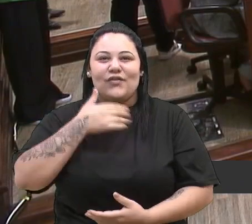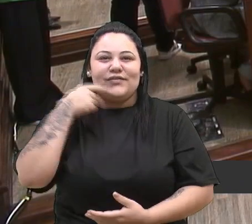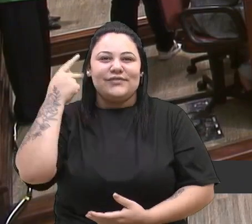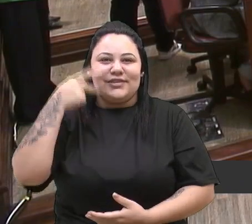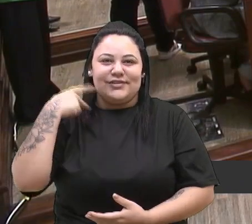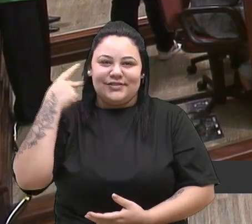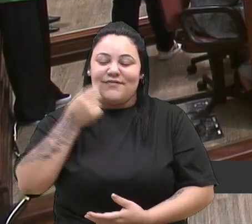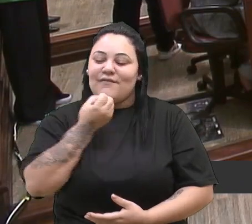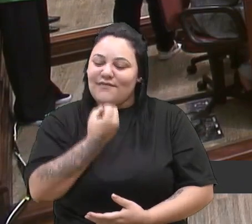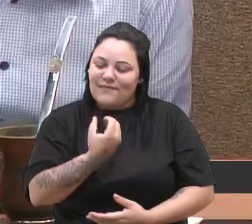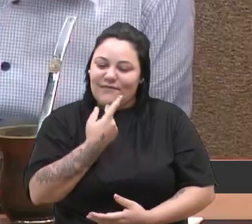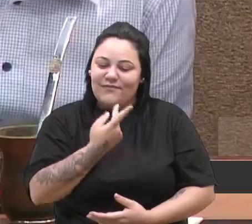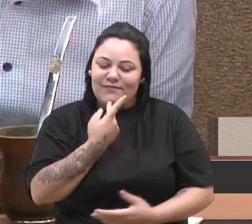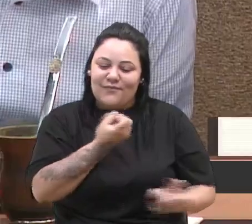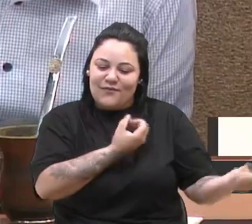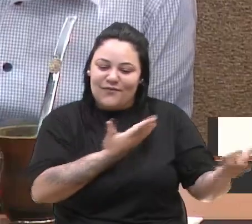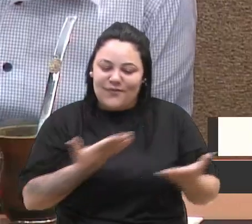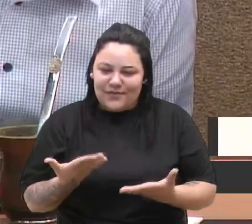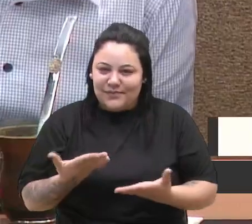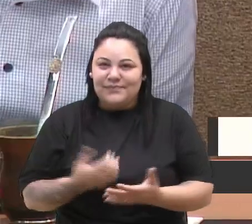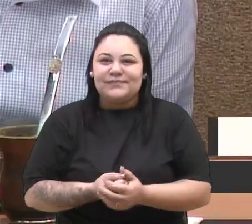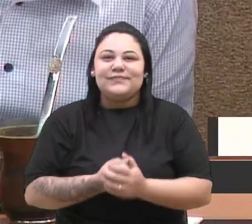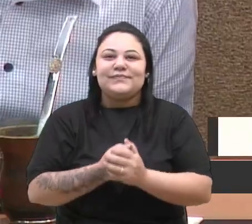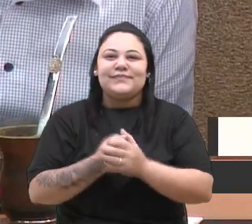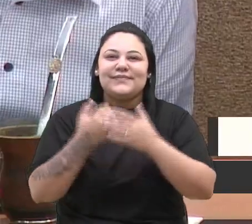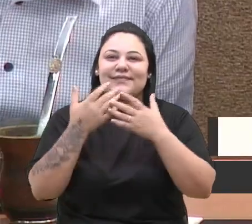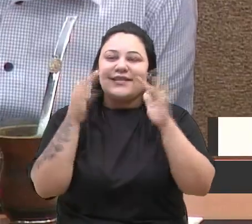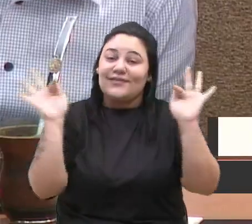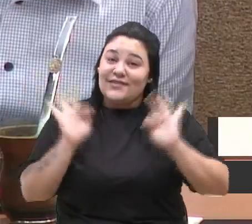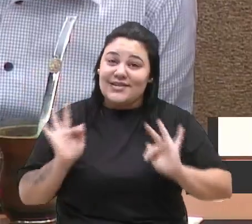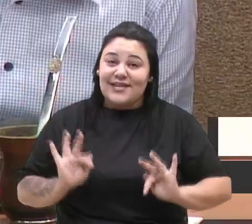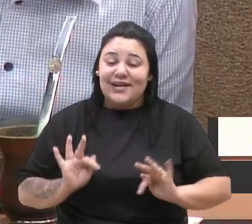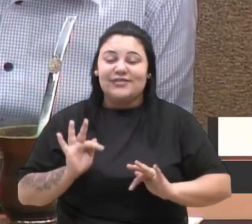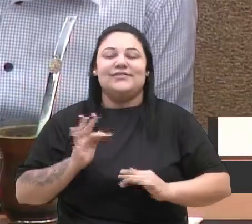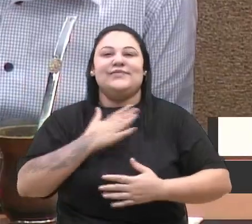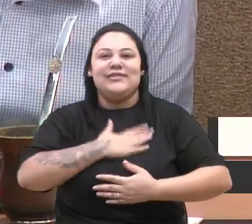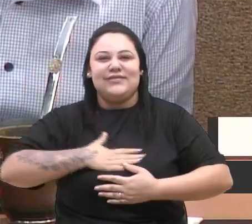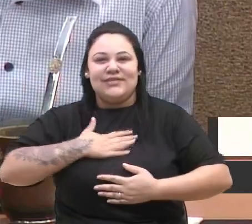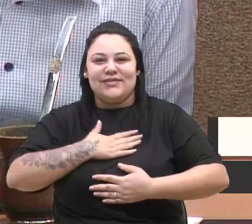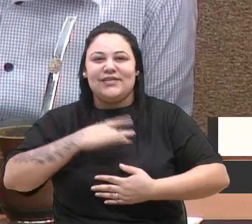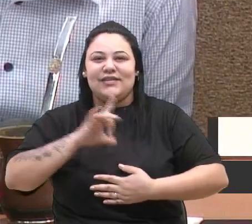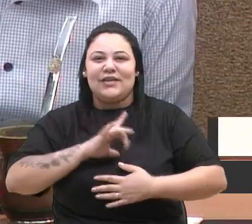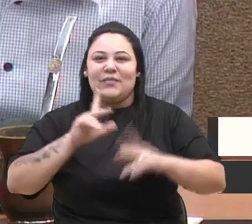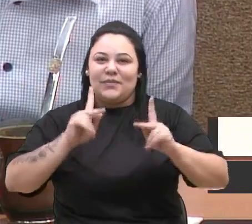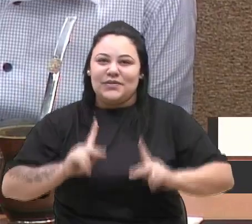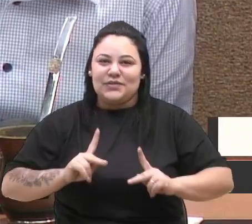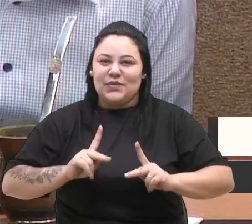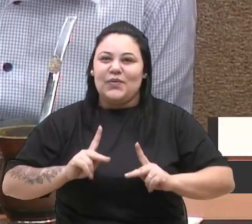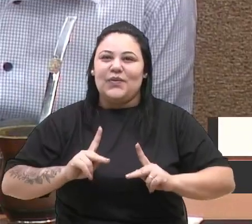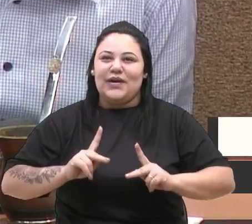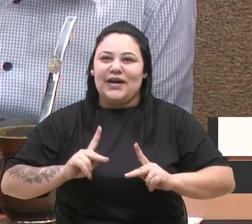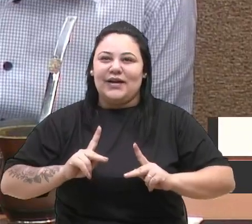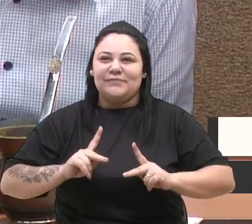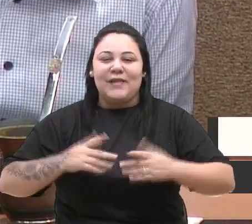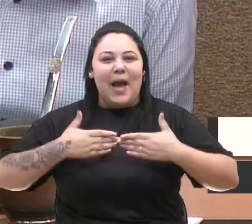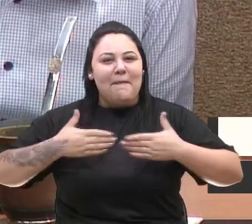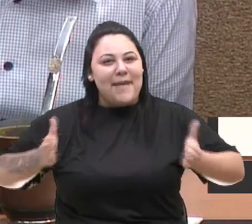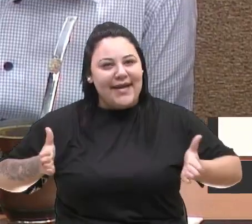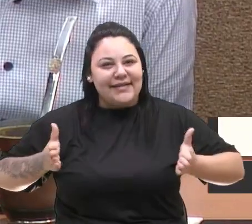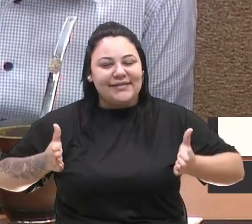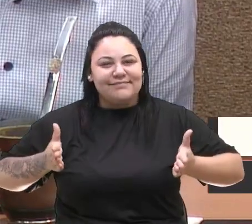entre nós e que nos alegra muito ter uma pessoa dinâmica, uma pessoa voltada aos